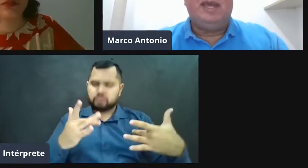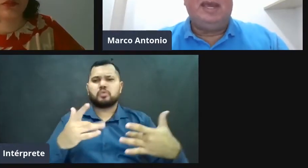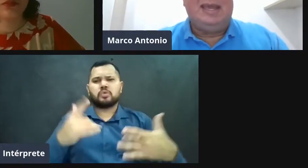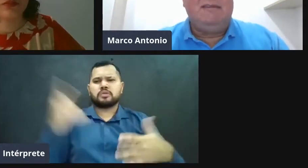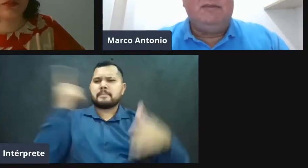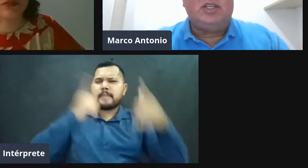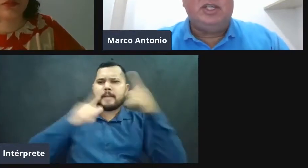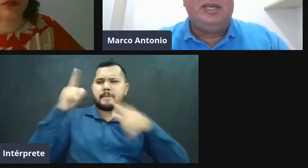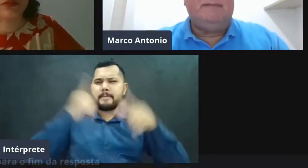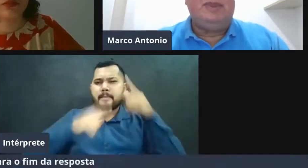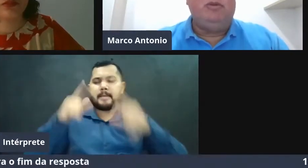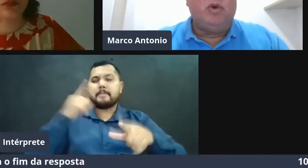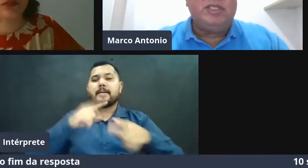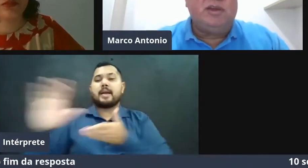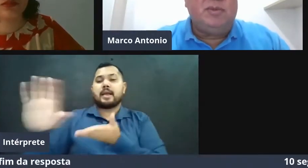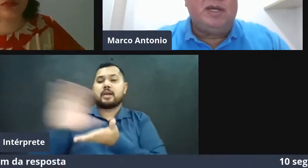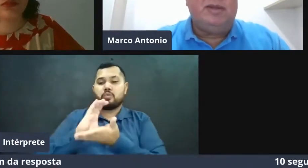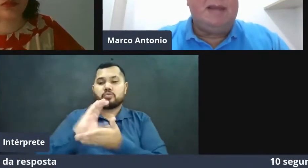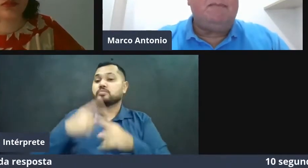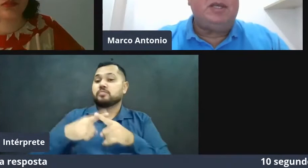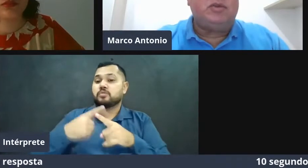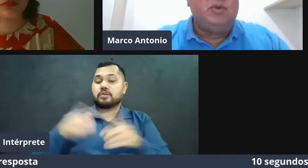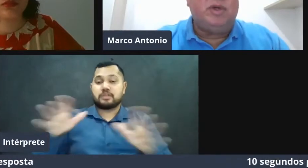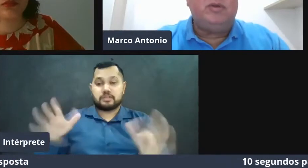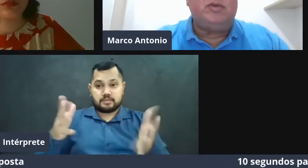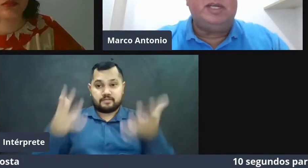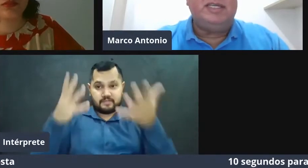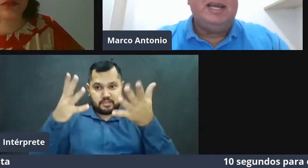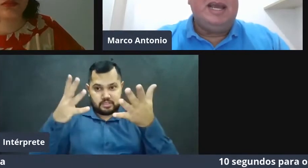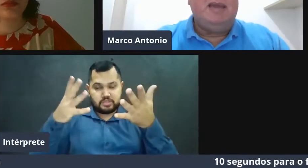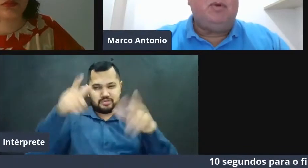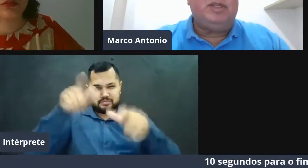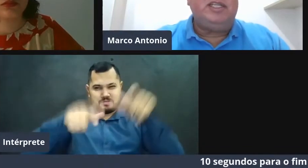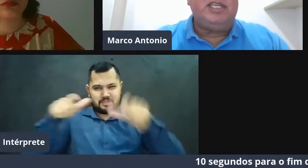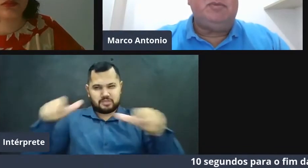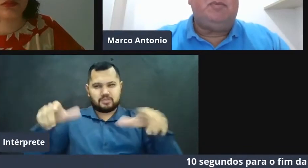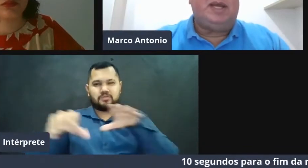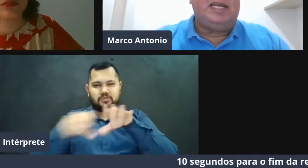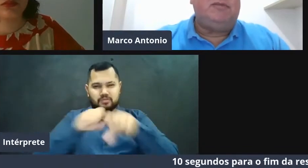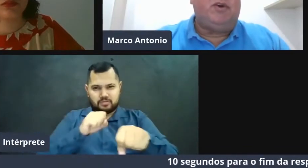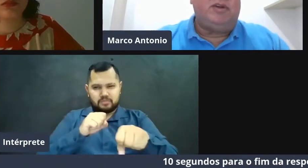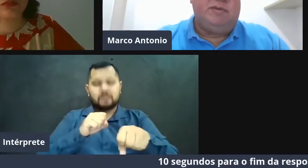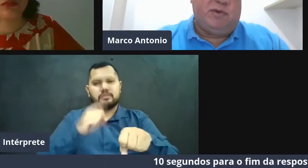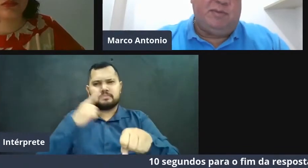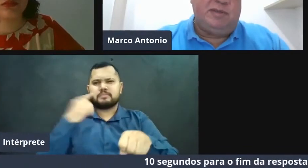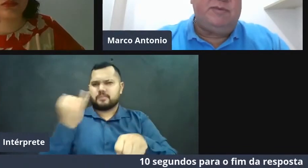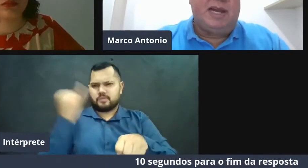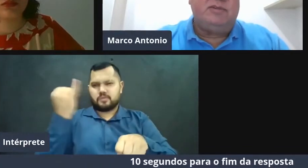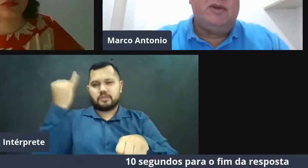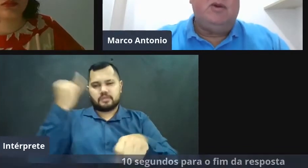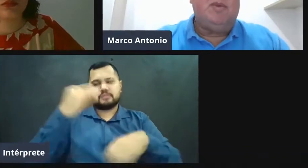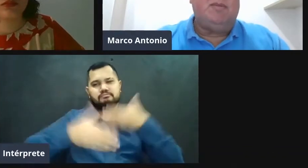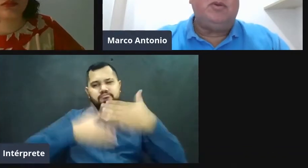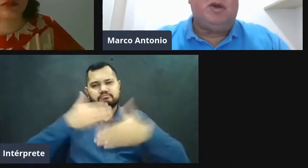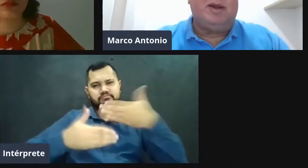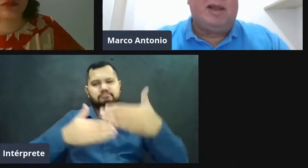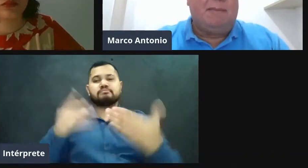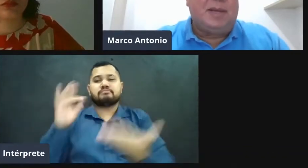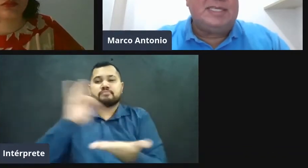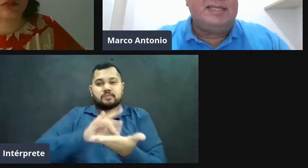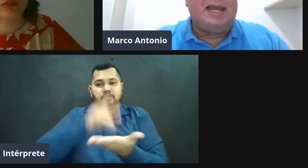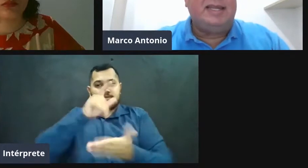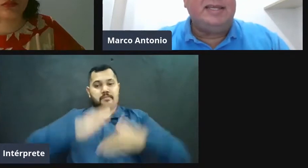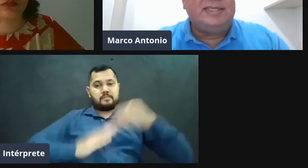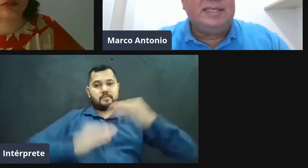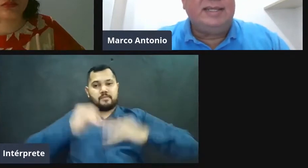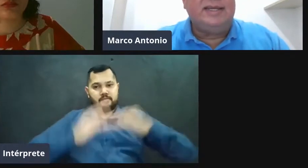recurso, porque investir no ser humano, na pessoa do estudante, é importantíssimo para que a gente forme de fato uma mão de